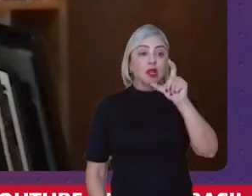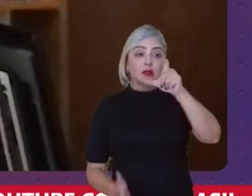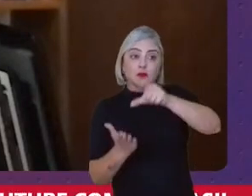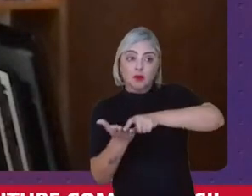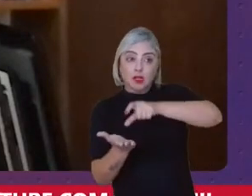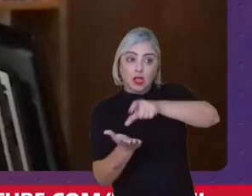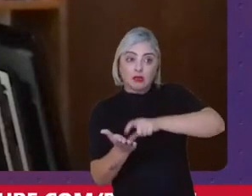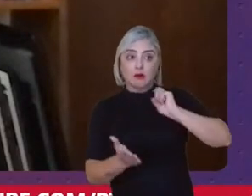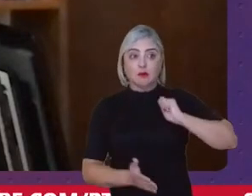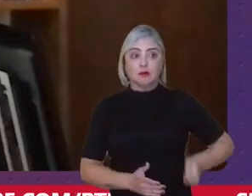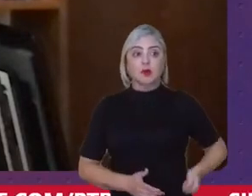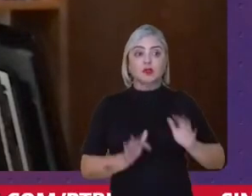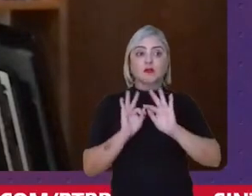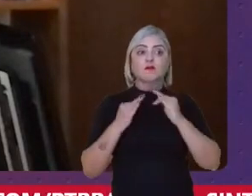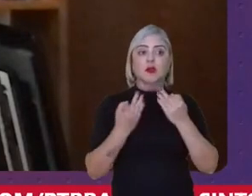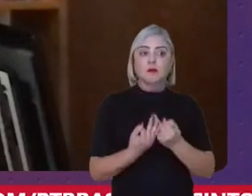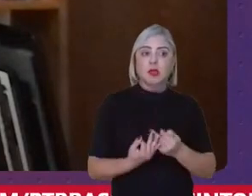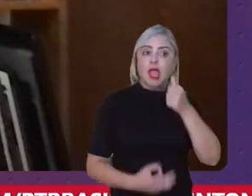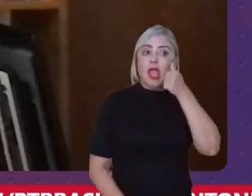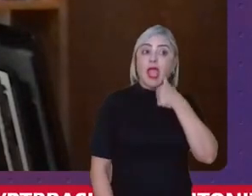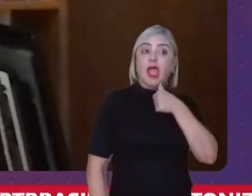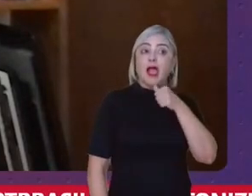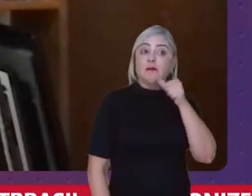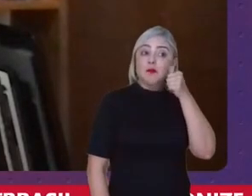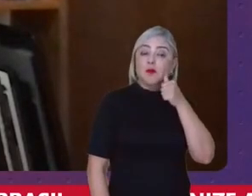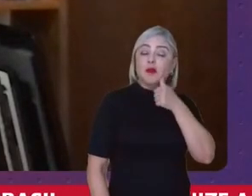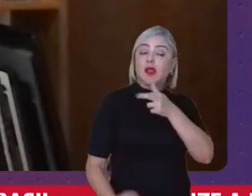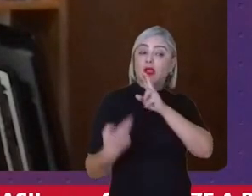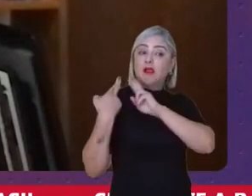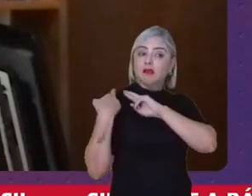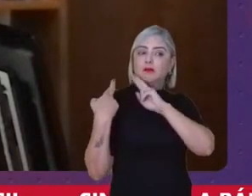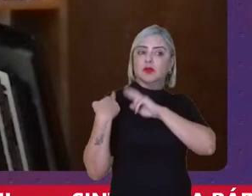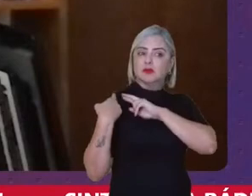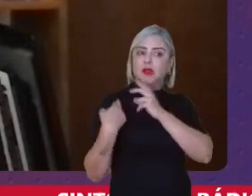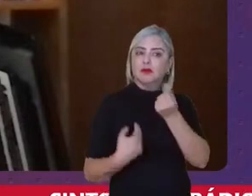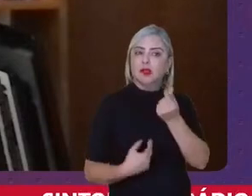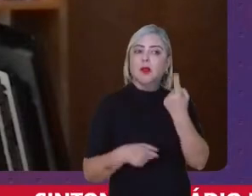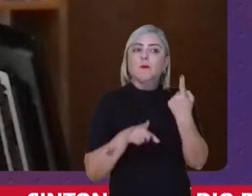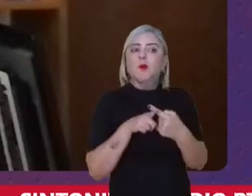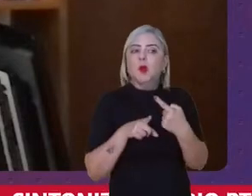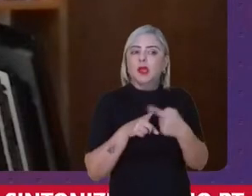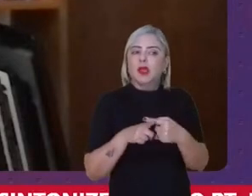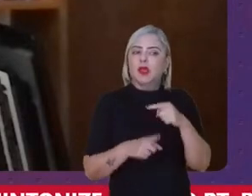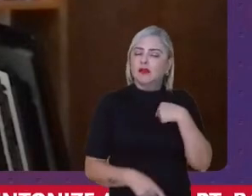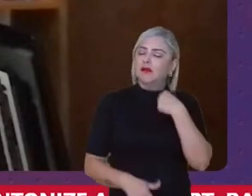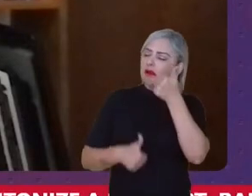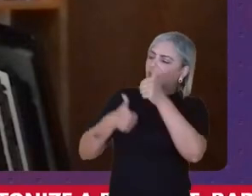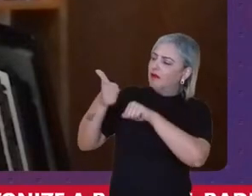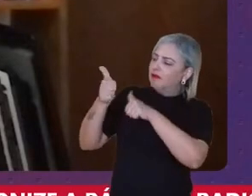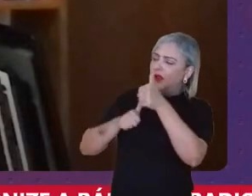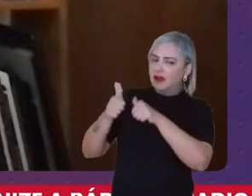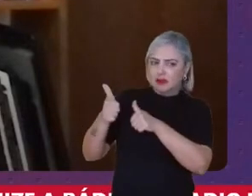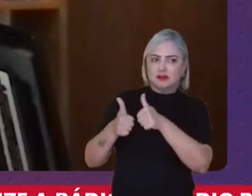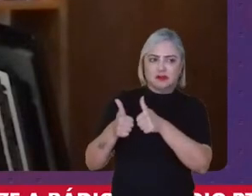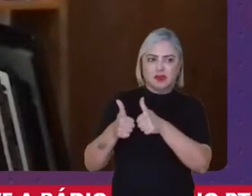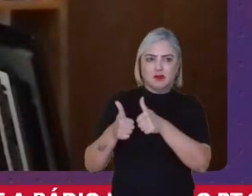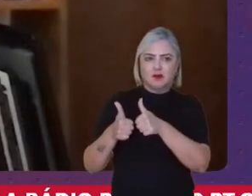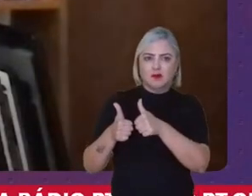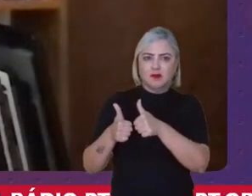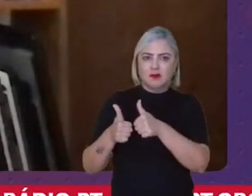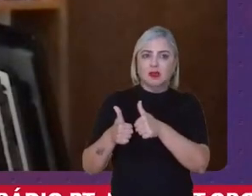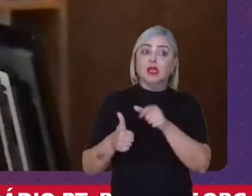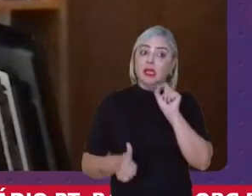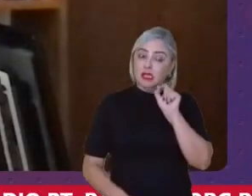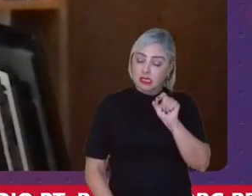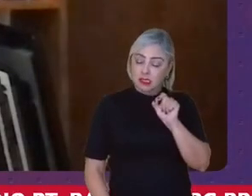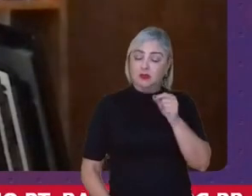do Bolsa Família tem as mulheres como titular. Por quê? Na nossa avaliação, na ocasião, né,